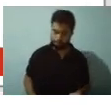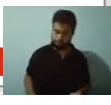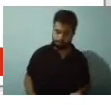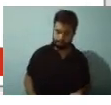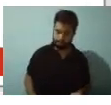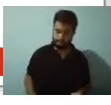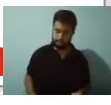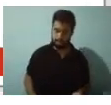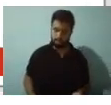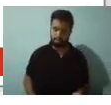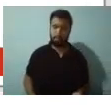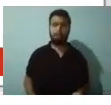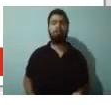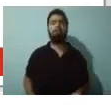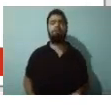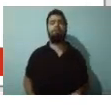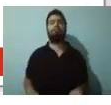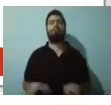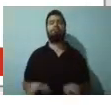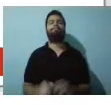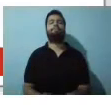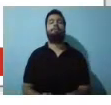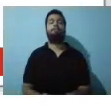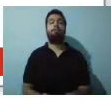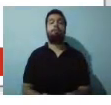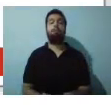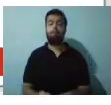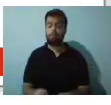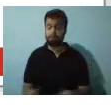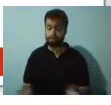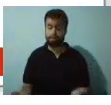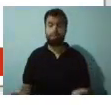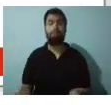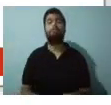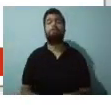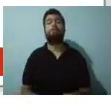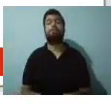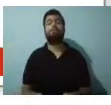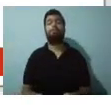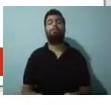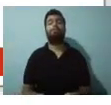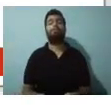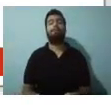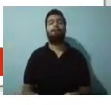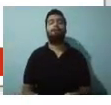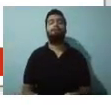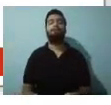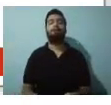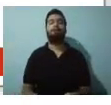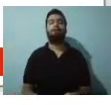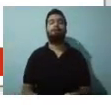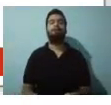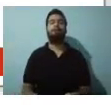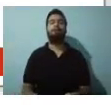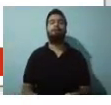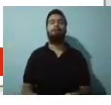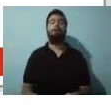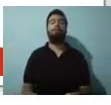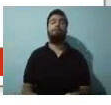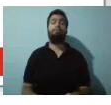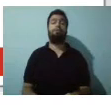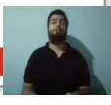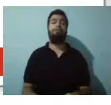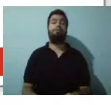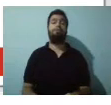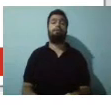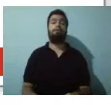diversidade e complexidade da espécie humana. Então é basicamente isso, gente, tá bom? Essa é a última aula,